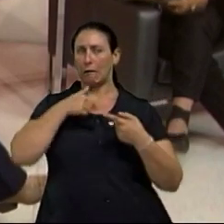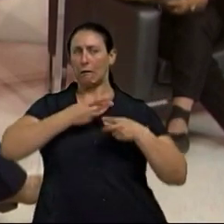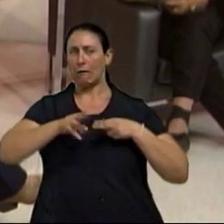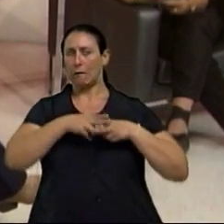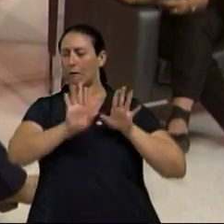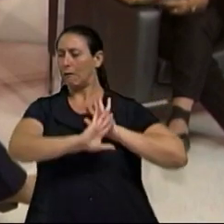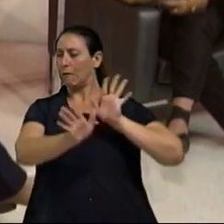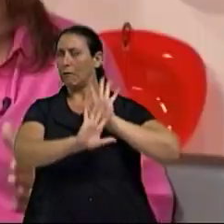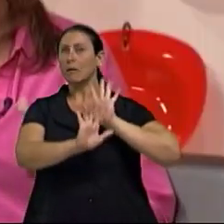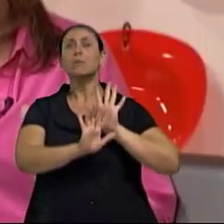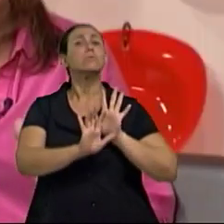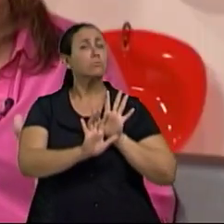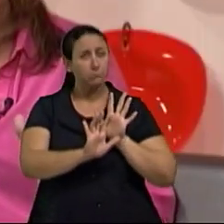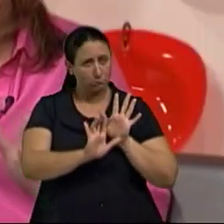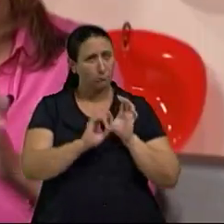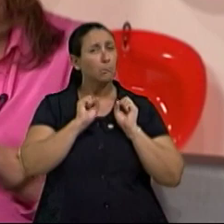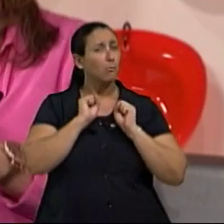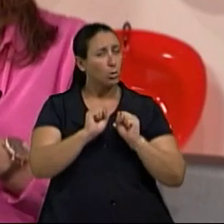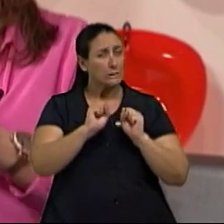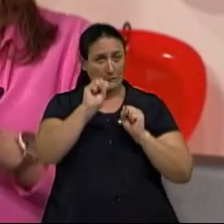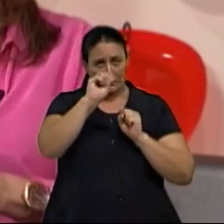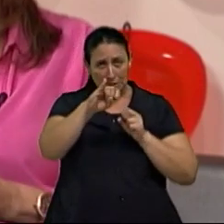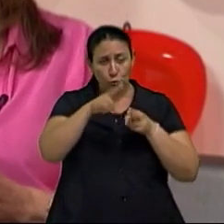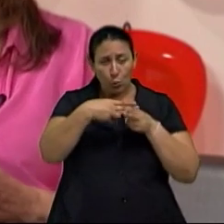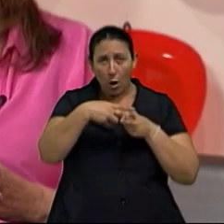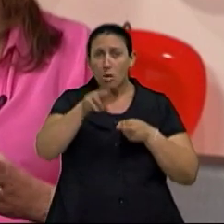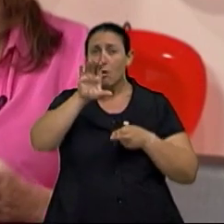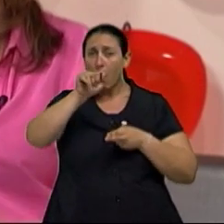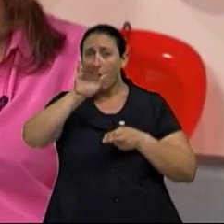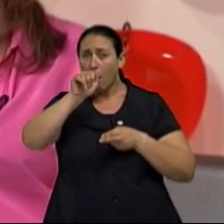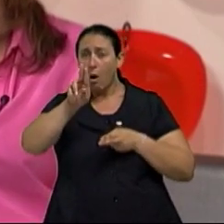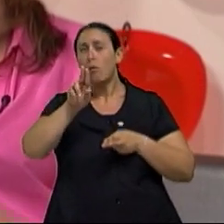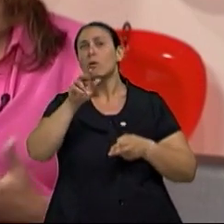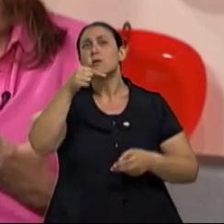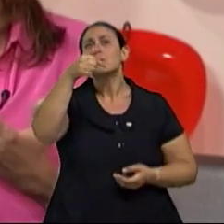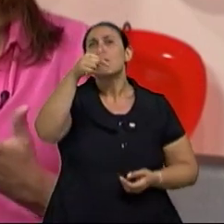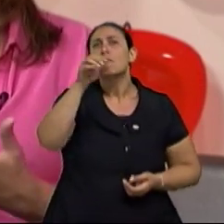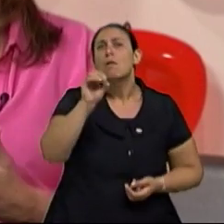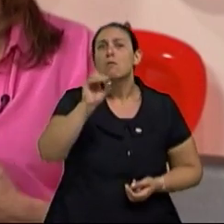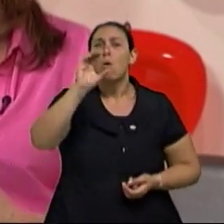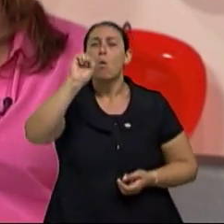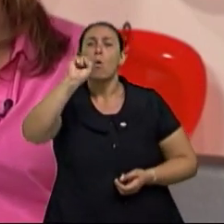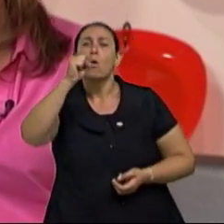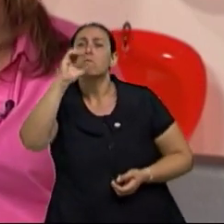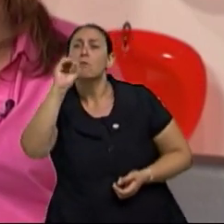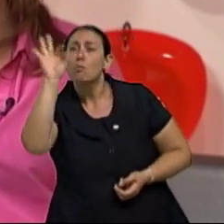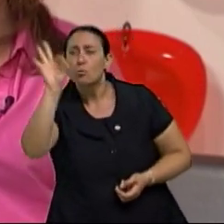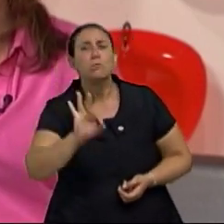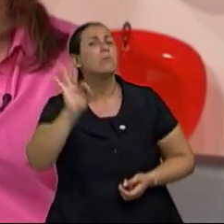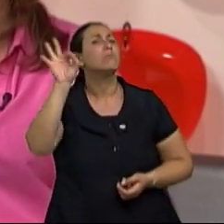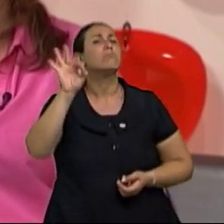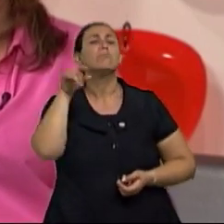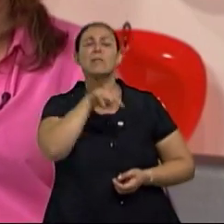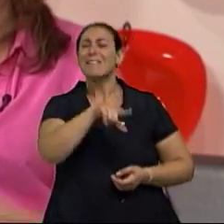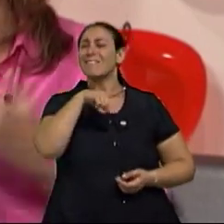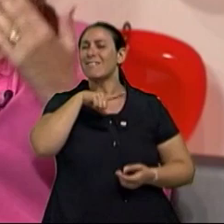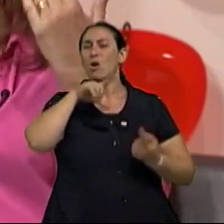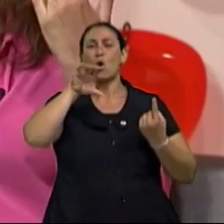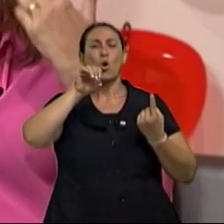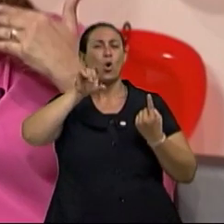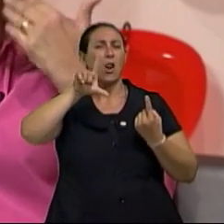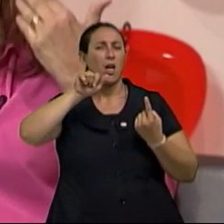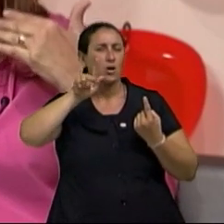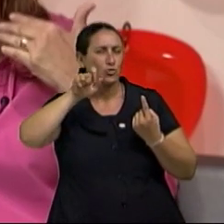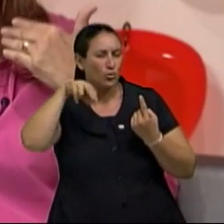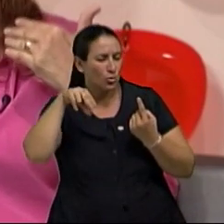Chocolate com 85% cacau, olha, 85% cacau, adicionado de colágeno e vitamina C,